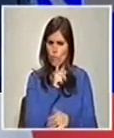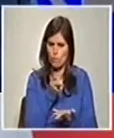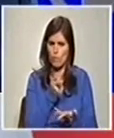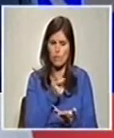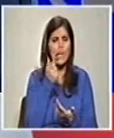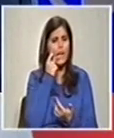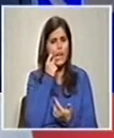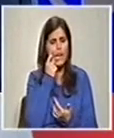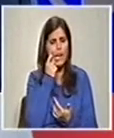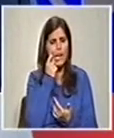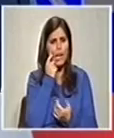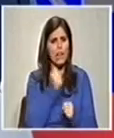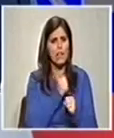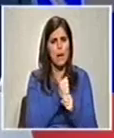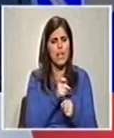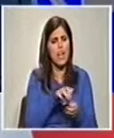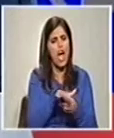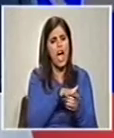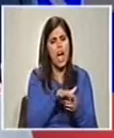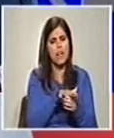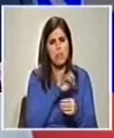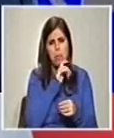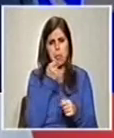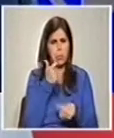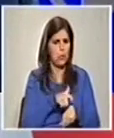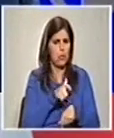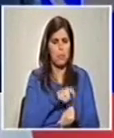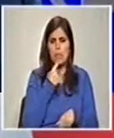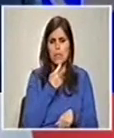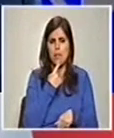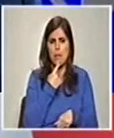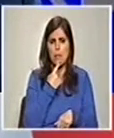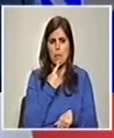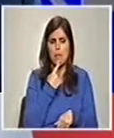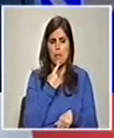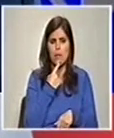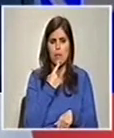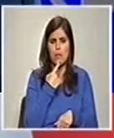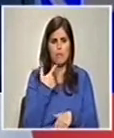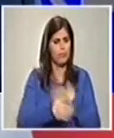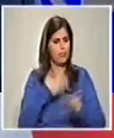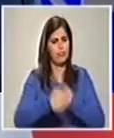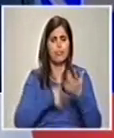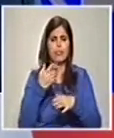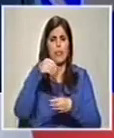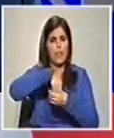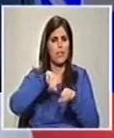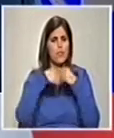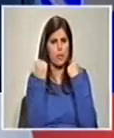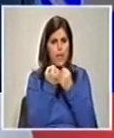quem anda no terreno, nem que seja só por pouco tempo, percebe a enorme energia que existe na sociedade nesta